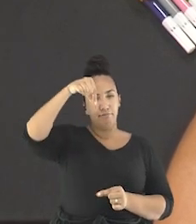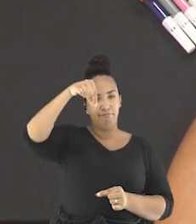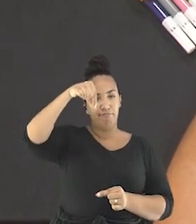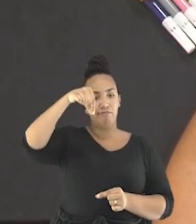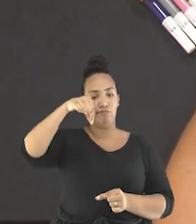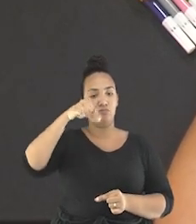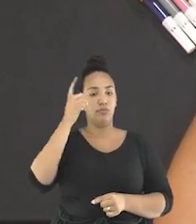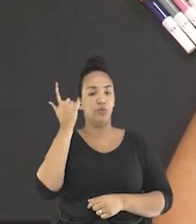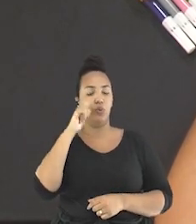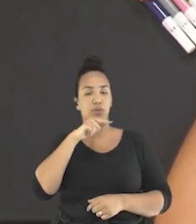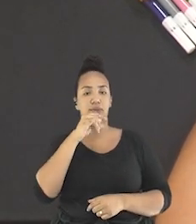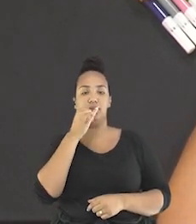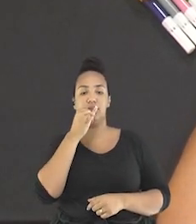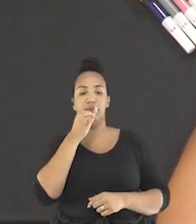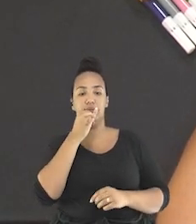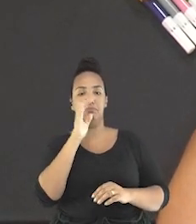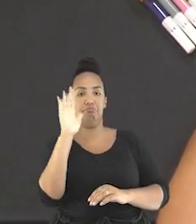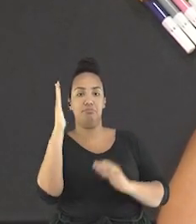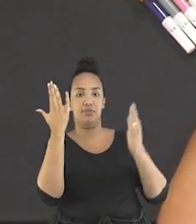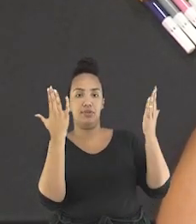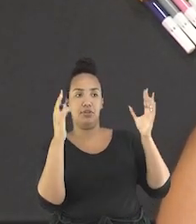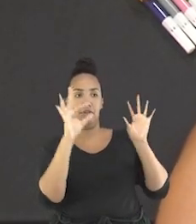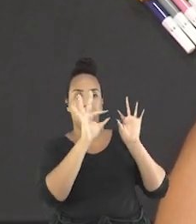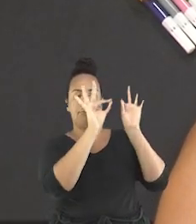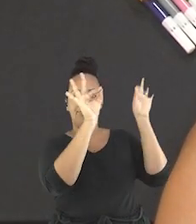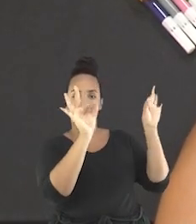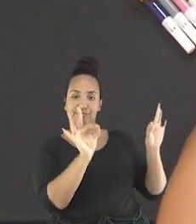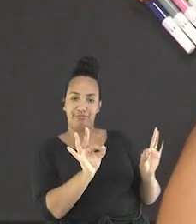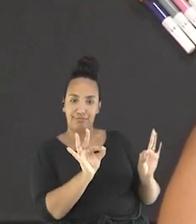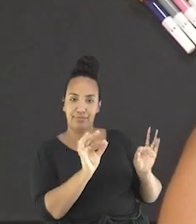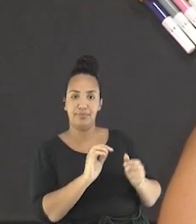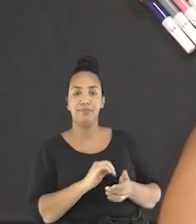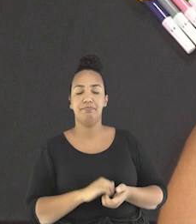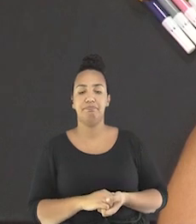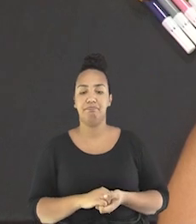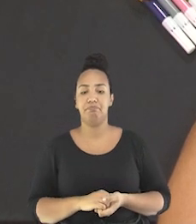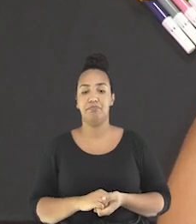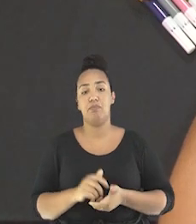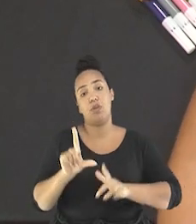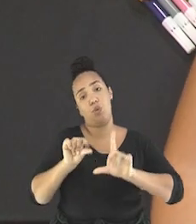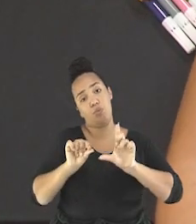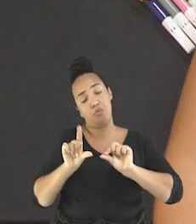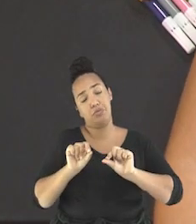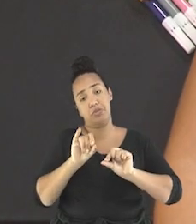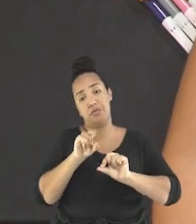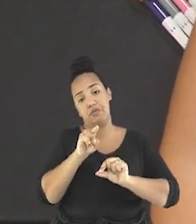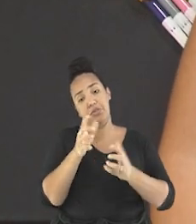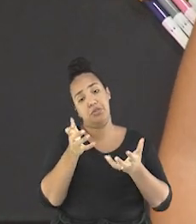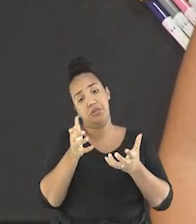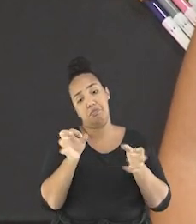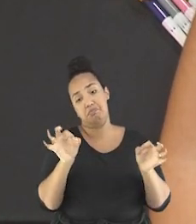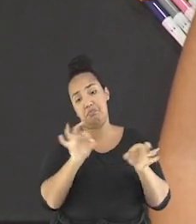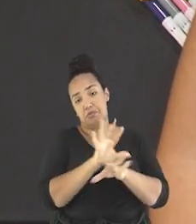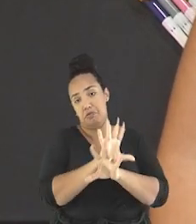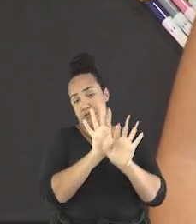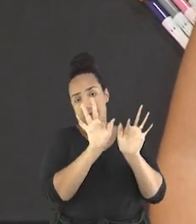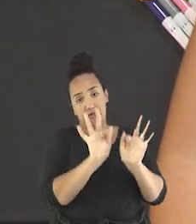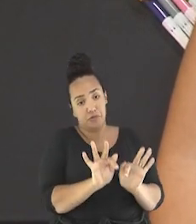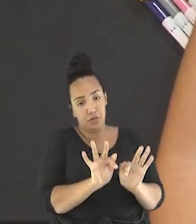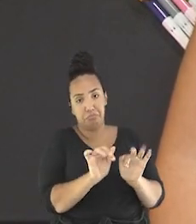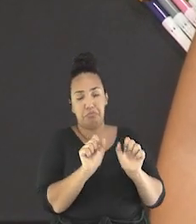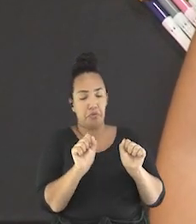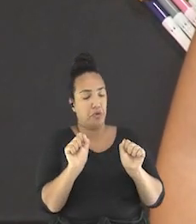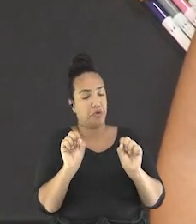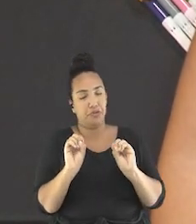suporte, né? Pra gente colocar, poder pendurar na parede ou em algum lugar. É uma opção pra você, tá? Se você quiser